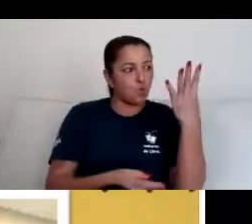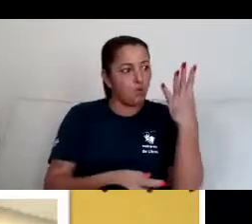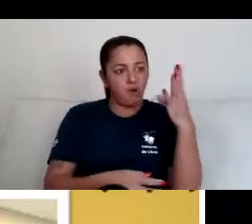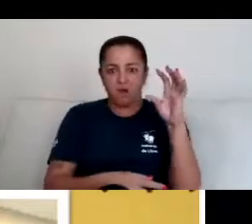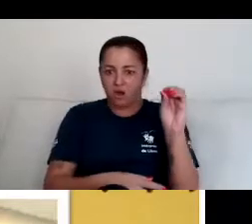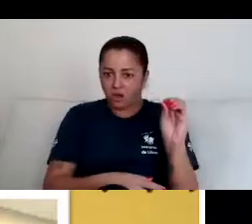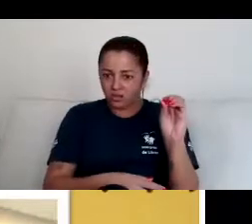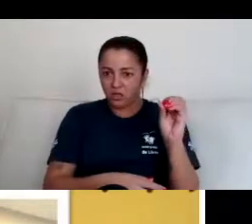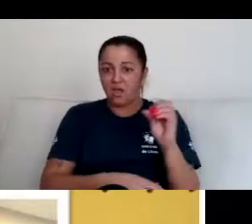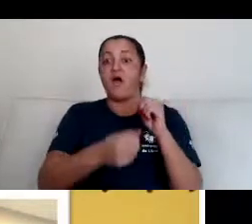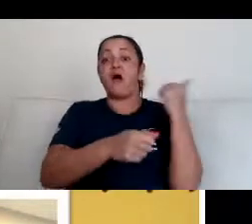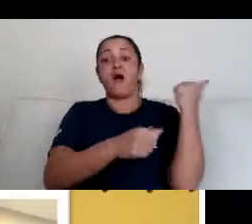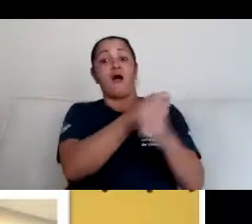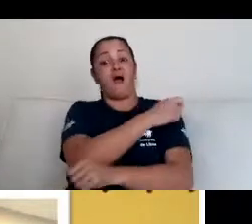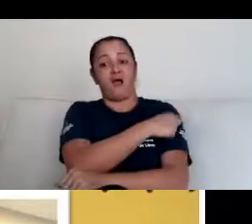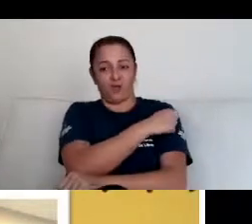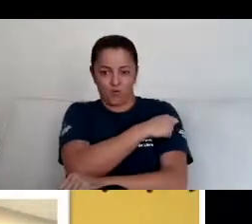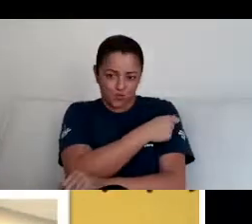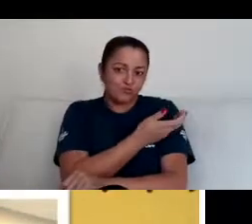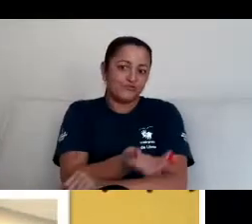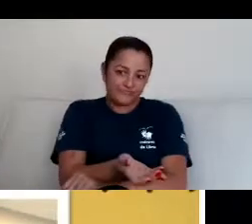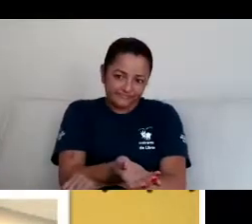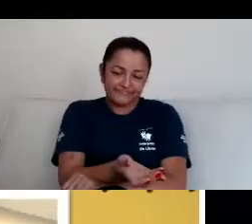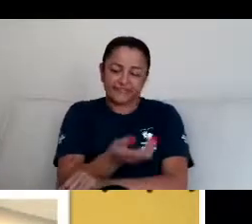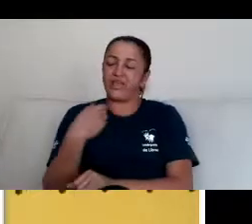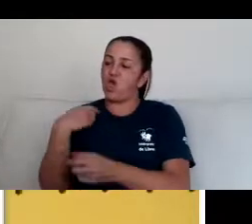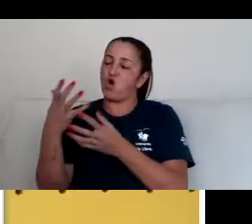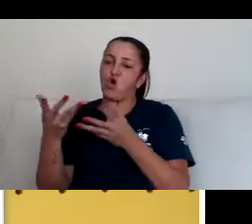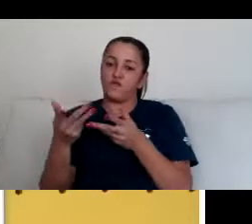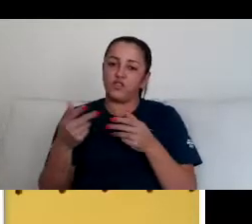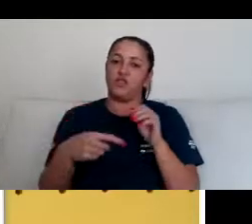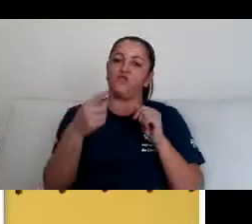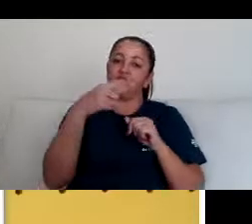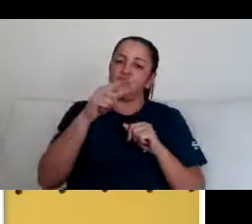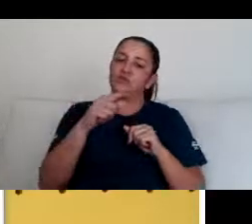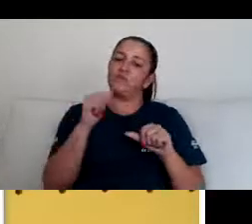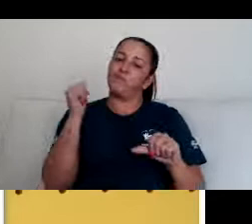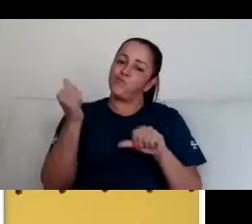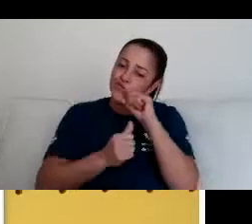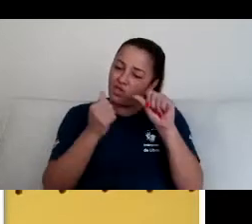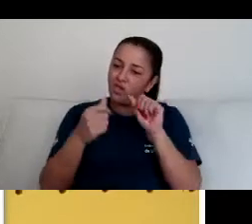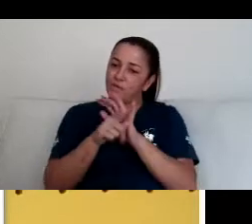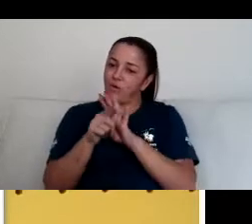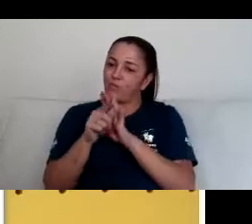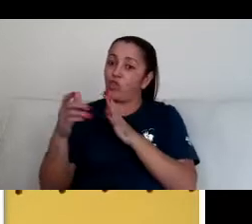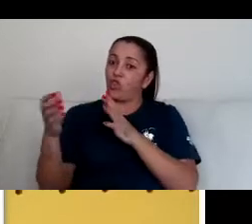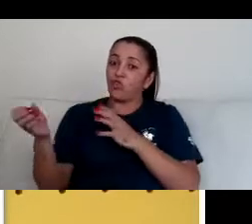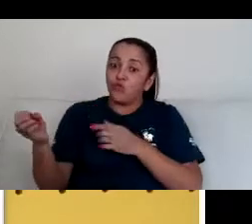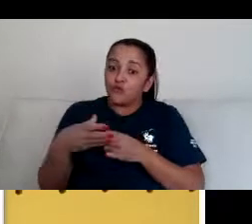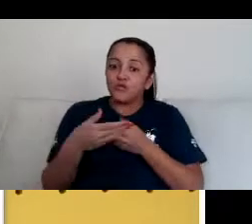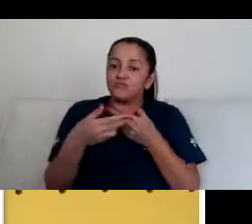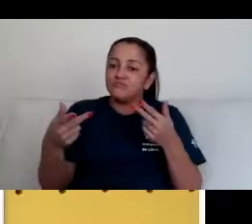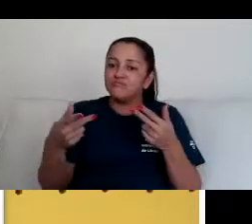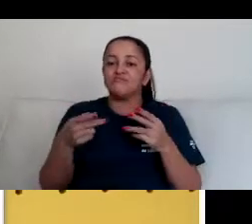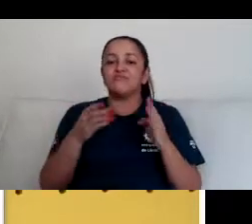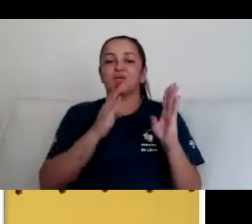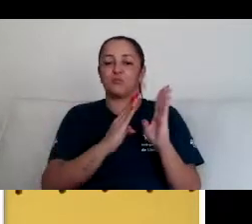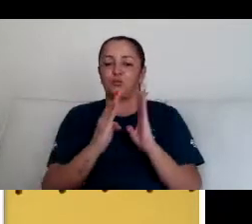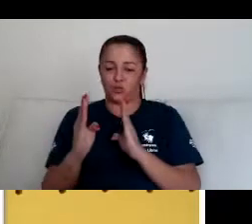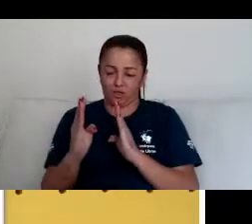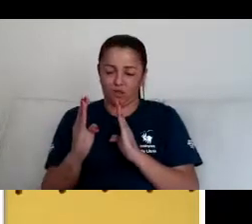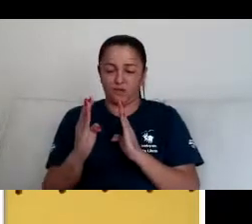uma ação que pudesse mudar a realidade daquela biblioteca e, para minha sorte, elas toparam.